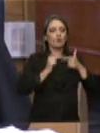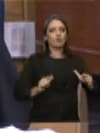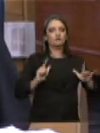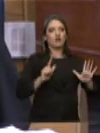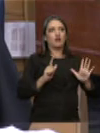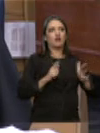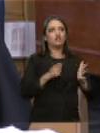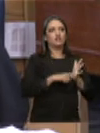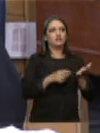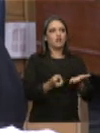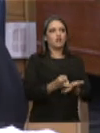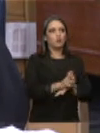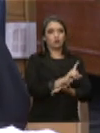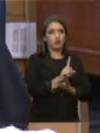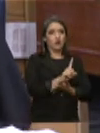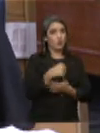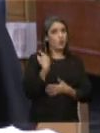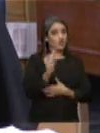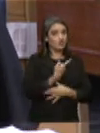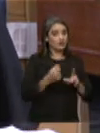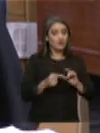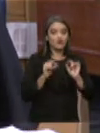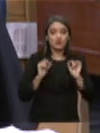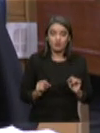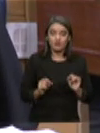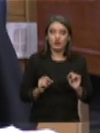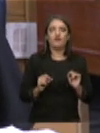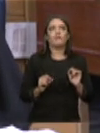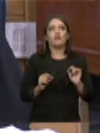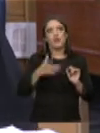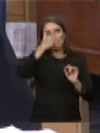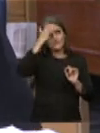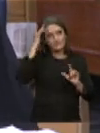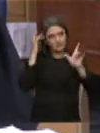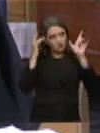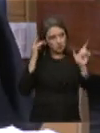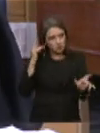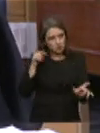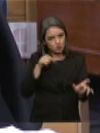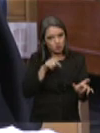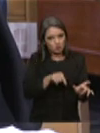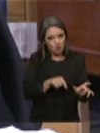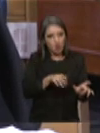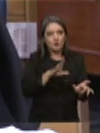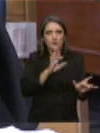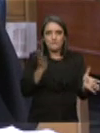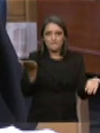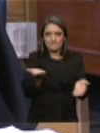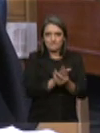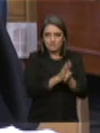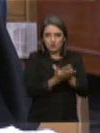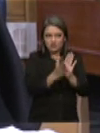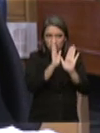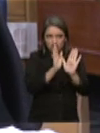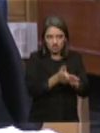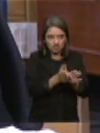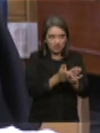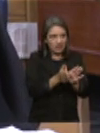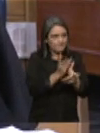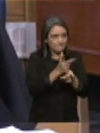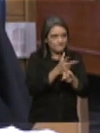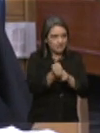a rigor, a fazer é reconhecer que um contribuinte que teve coisa julgada em seu